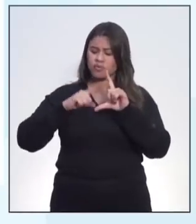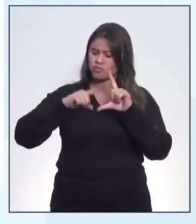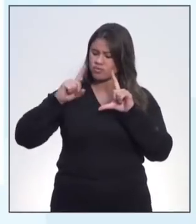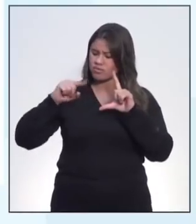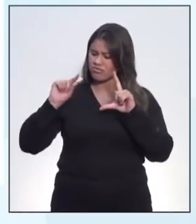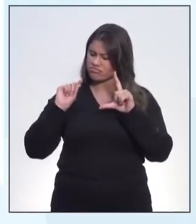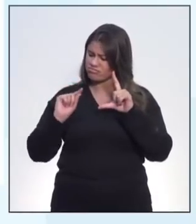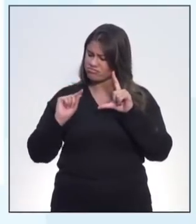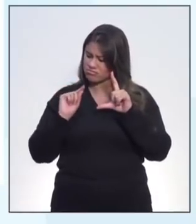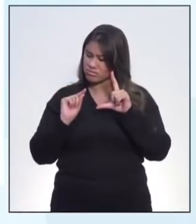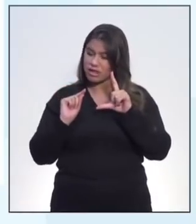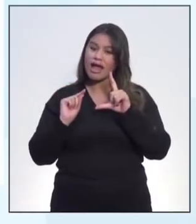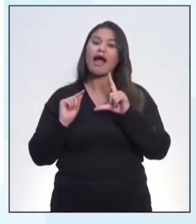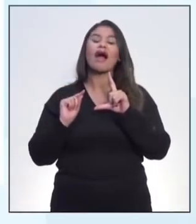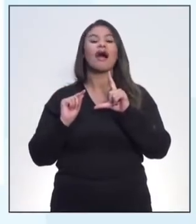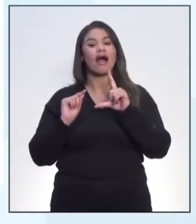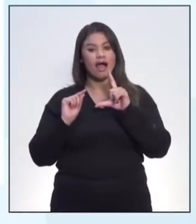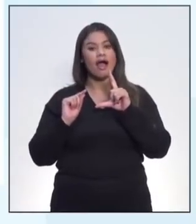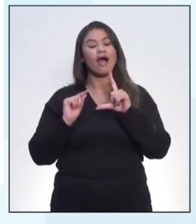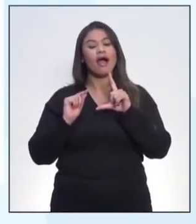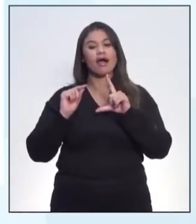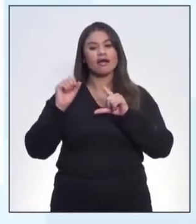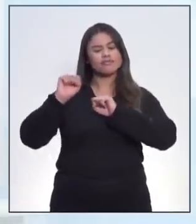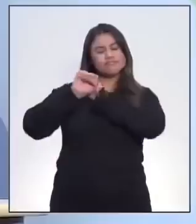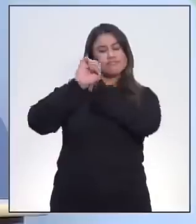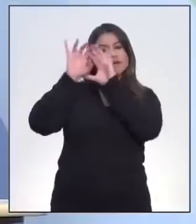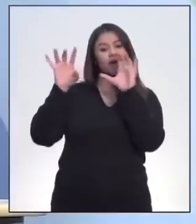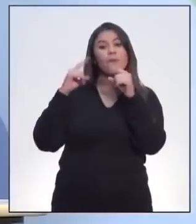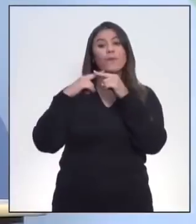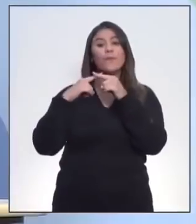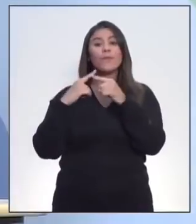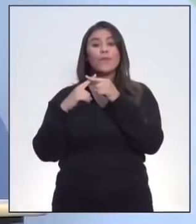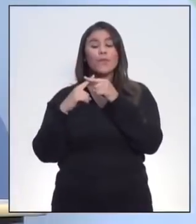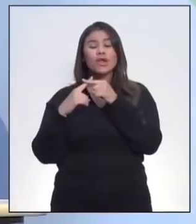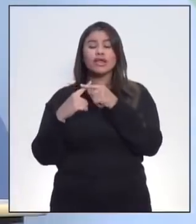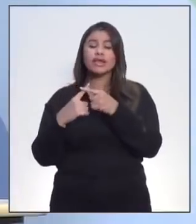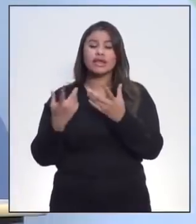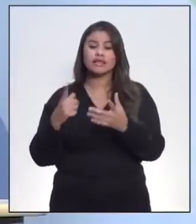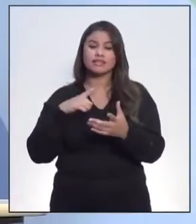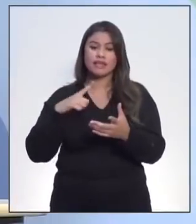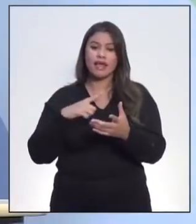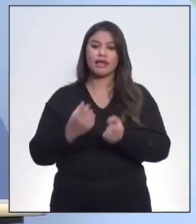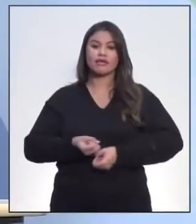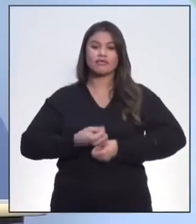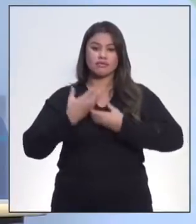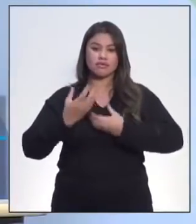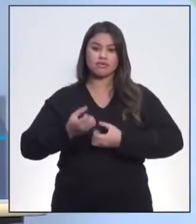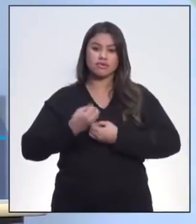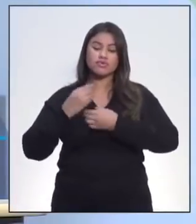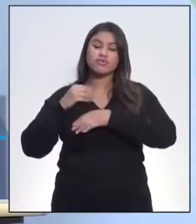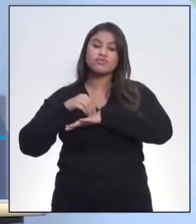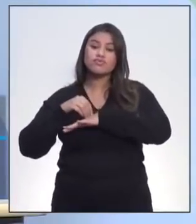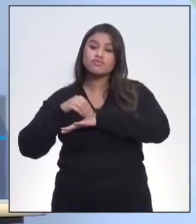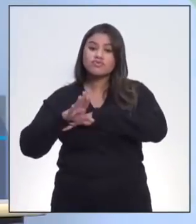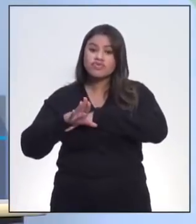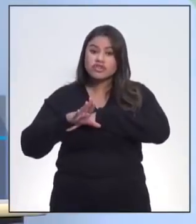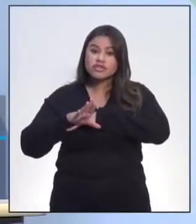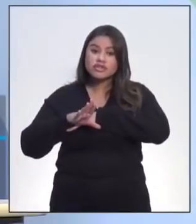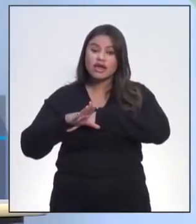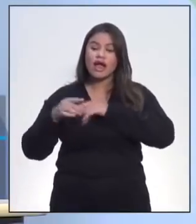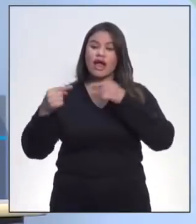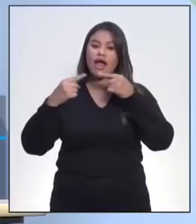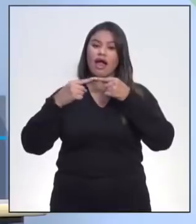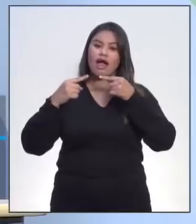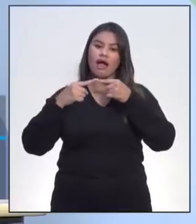gráfico, né, Alessandra? Isso, já teria ali, né, pelas informações, uma sugestão do que ele está querendo